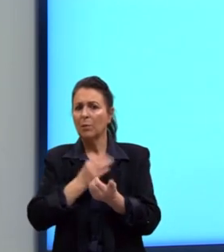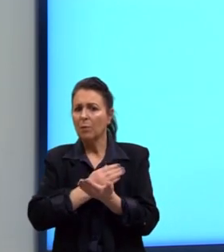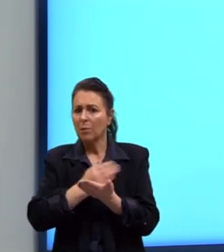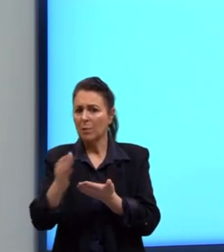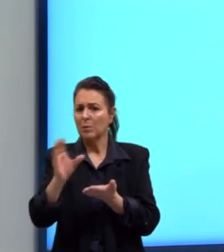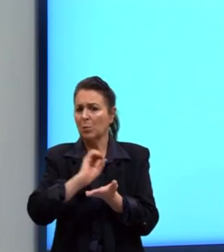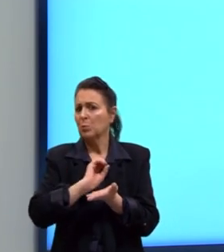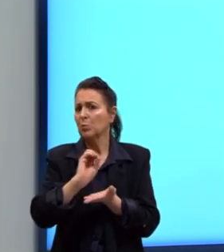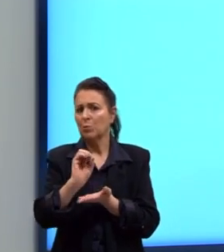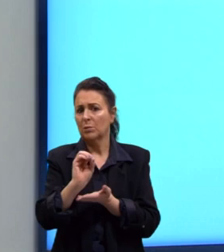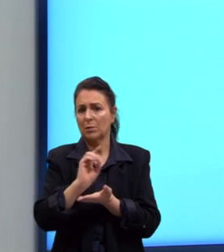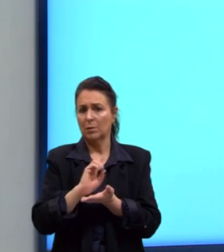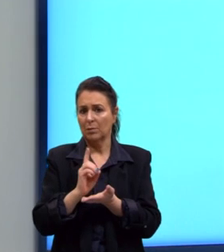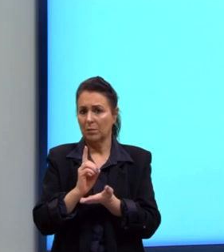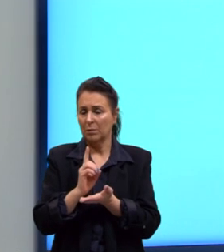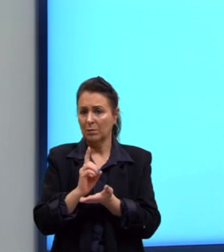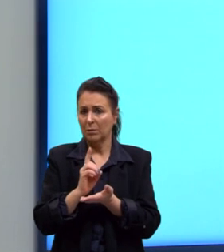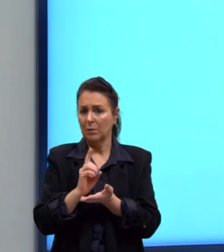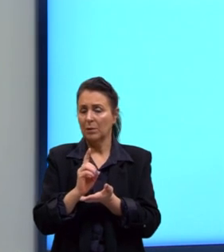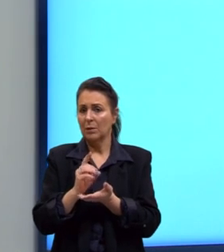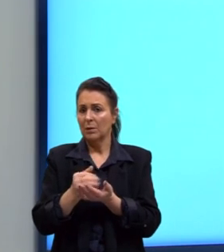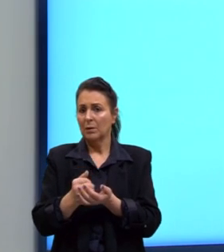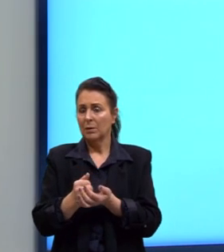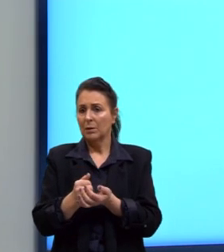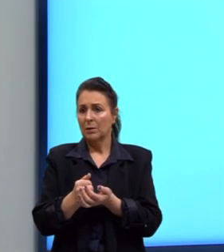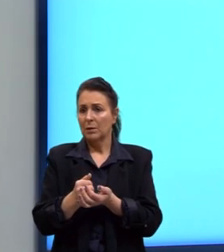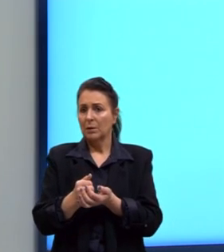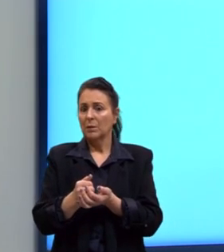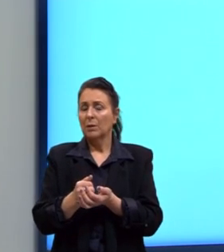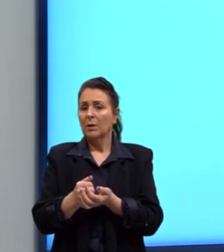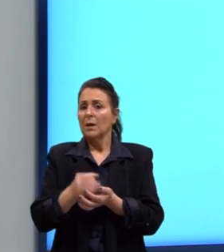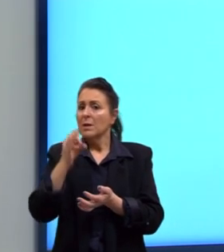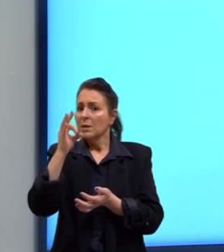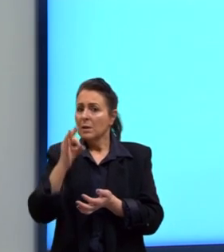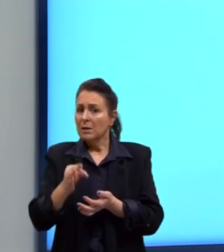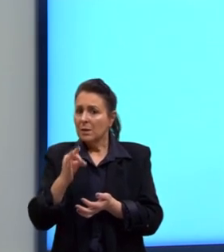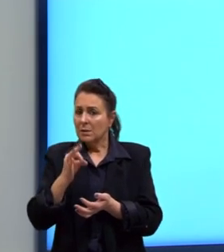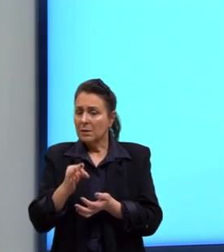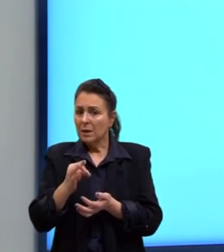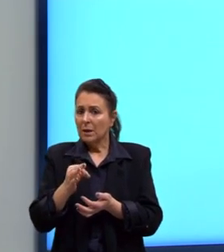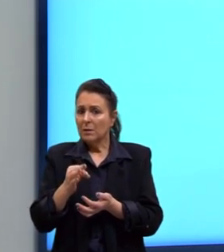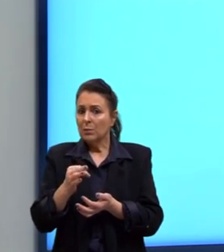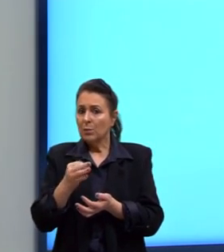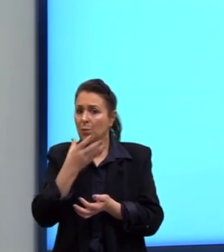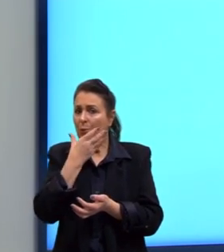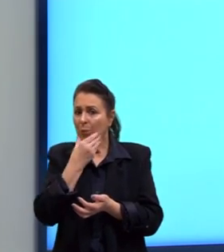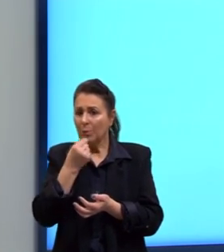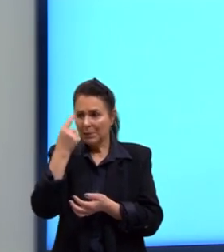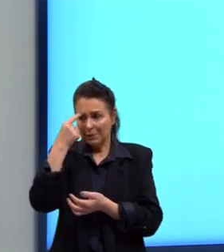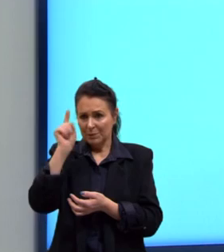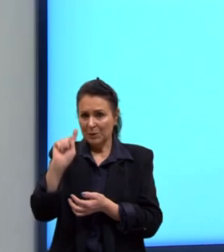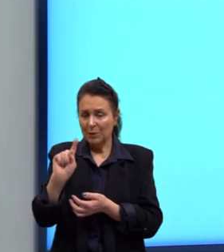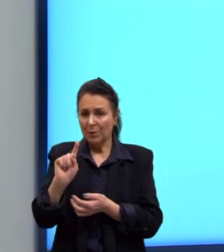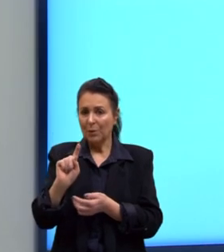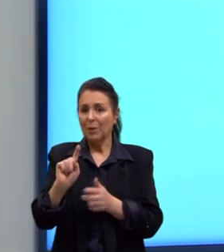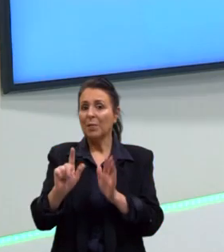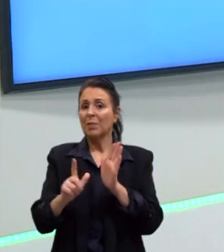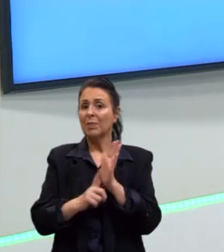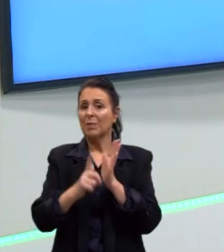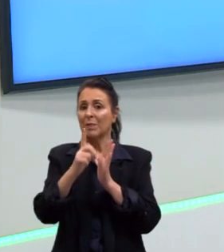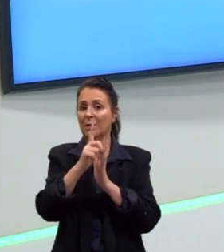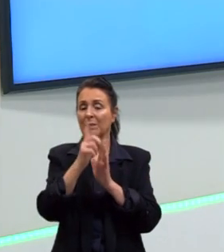zero é muito né com certeza o clube se inspirou na lei da gravitação universal